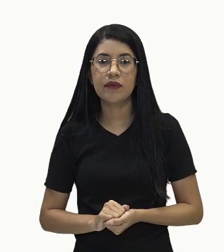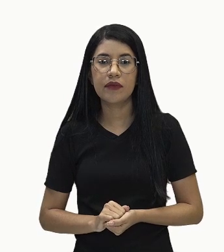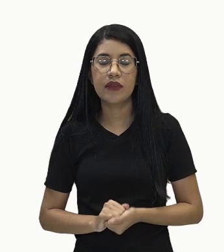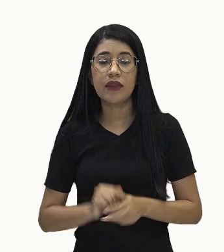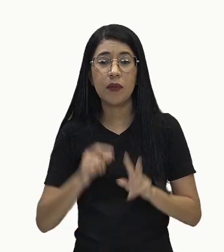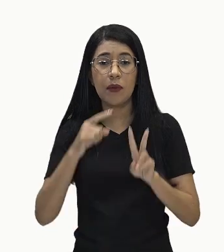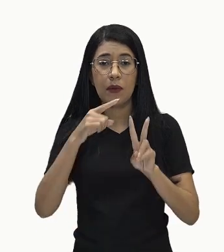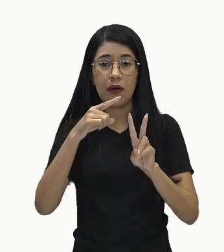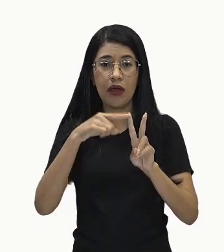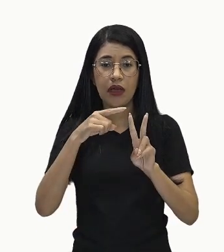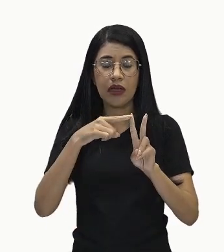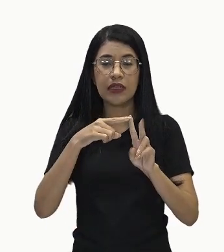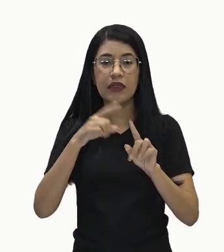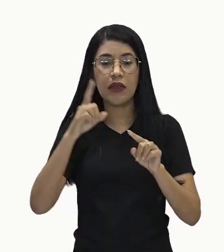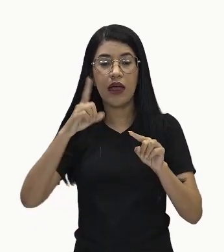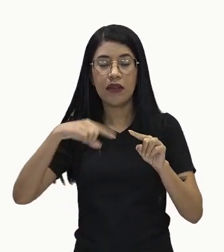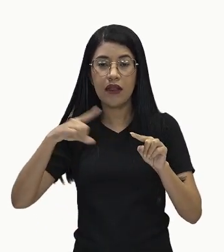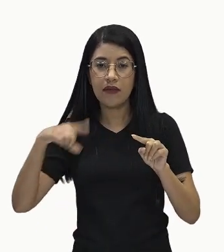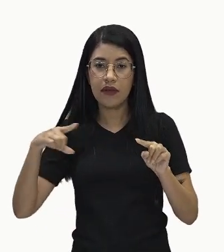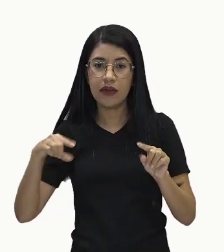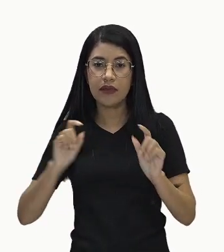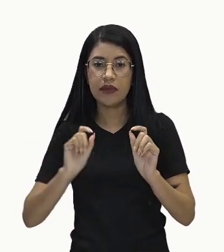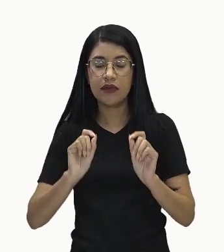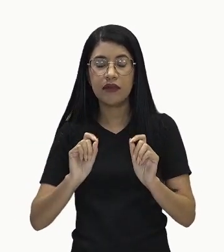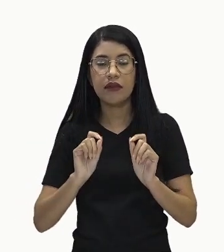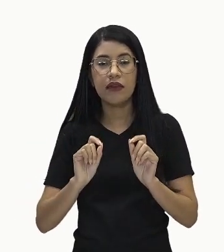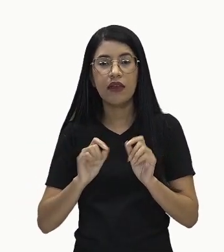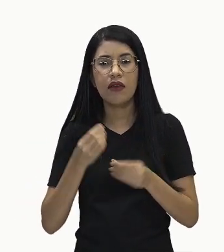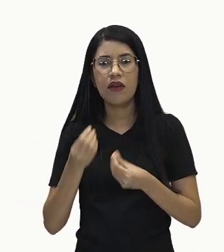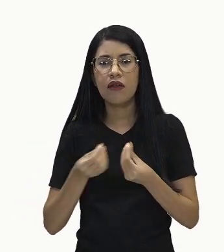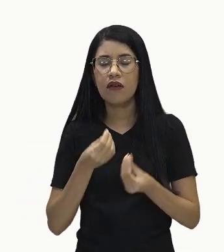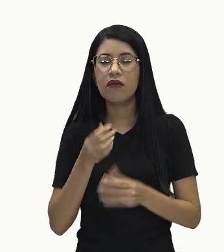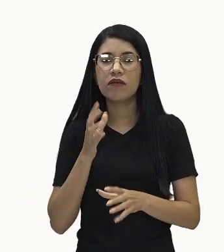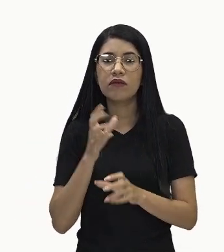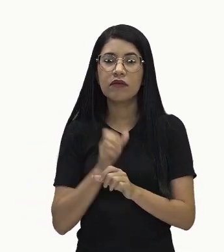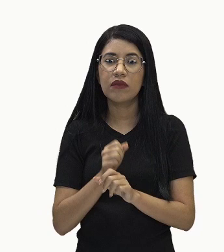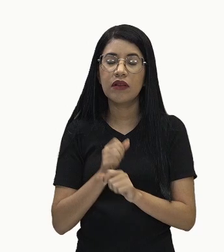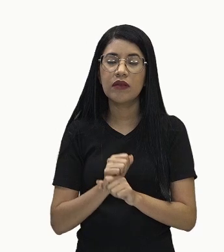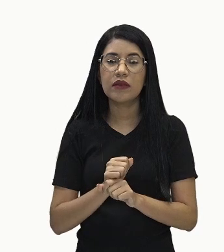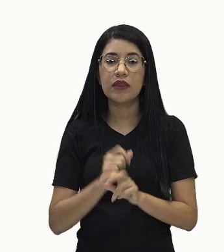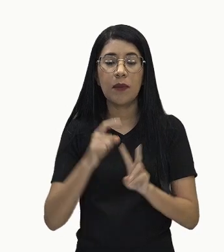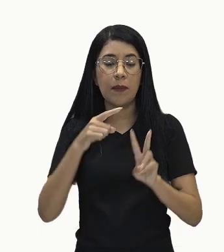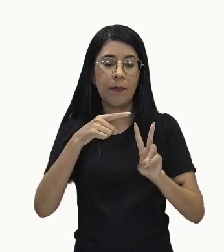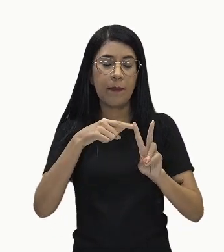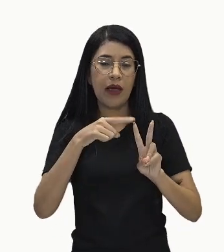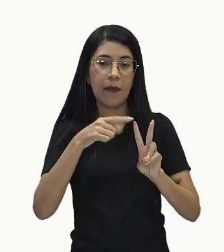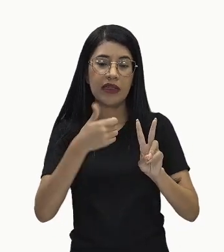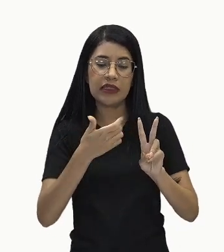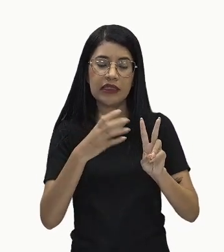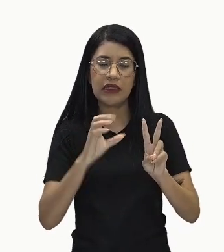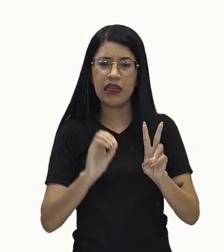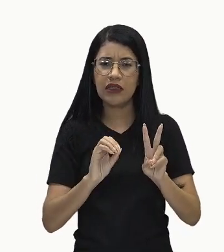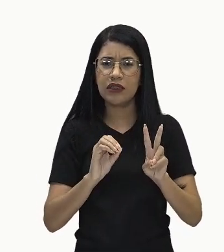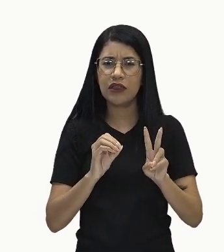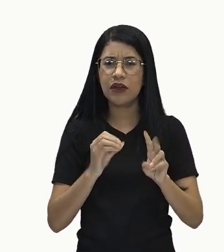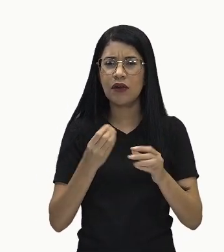desse cidadão aí, né? Por fim, calculamos o desvio padrão. Quem é o desvio padrão? É a raiz quadrada da